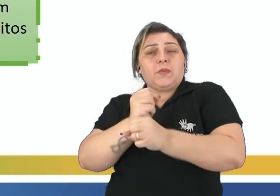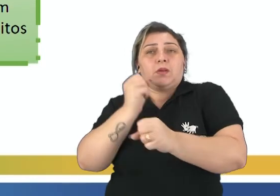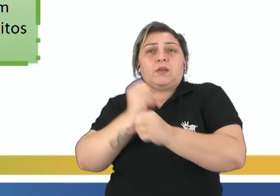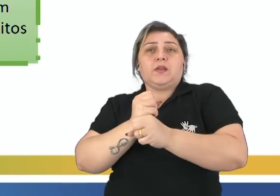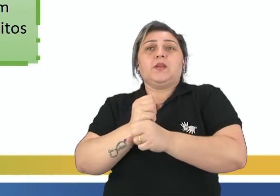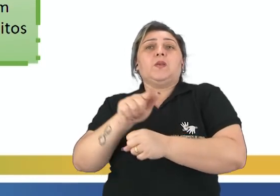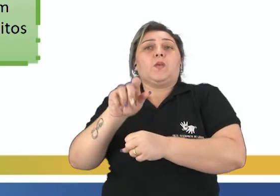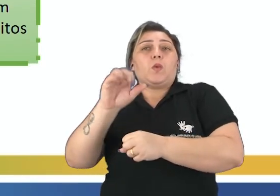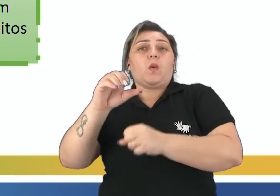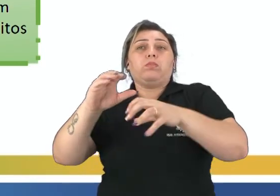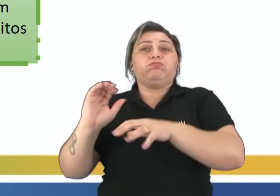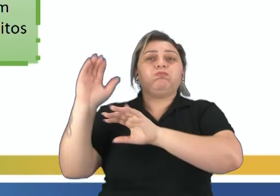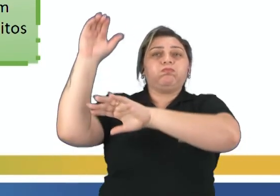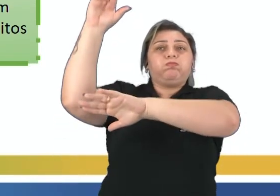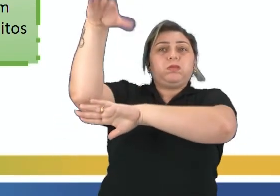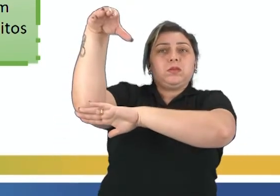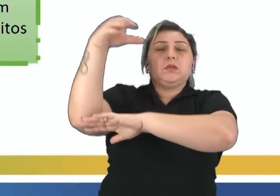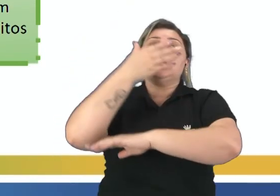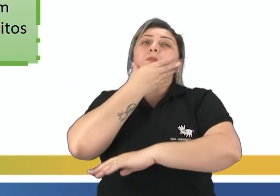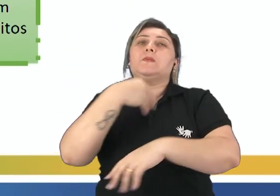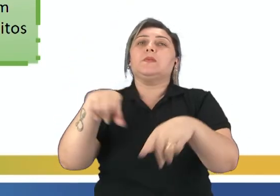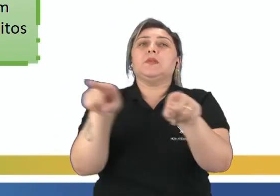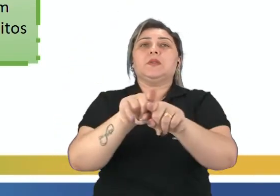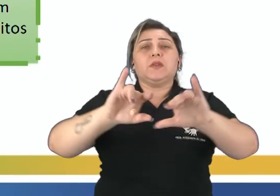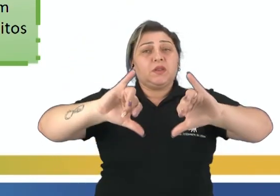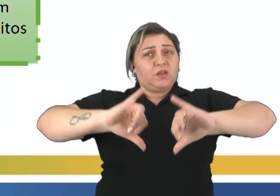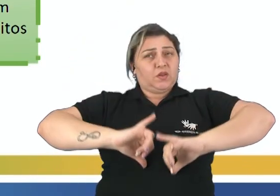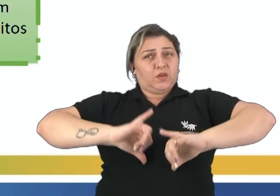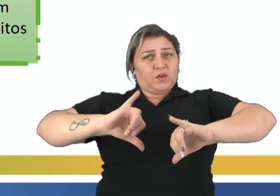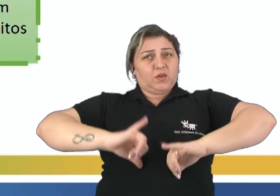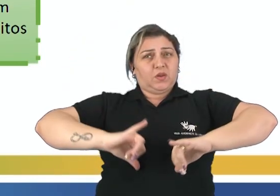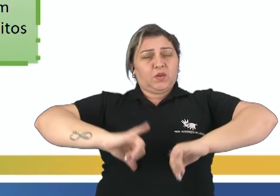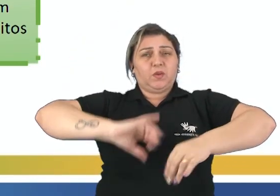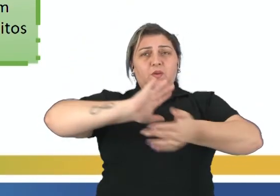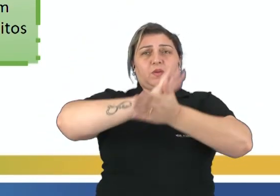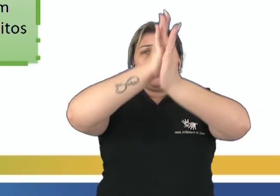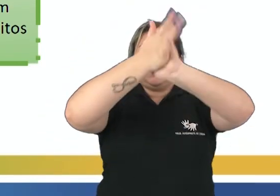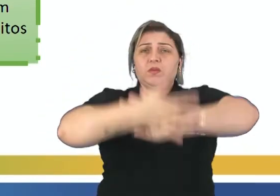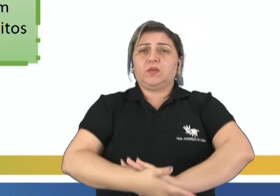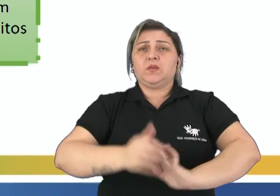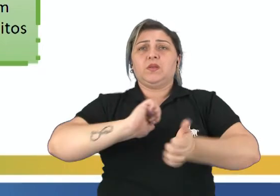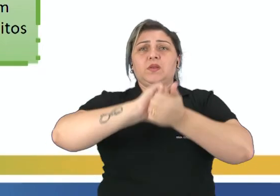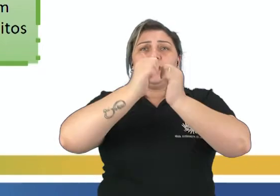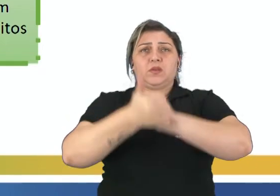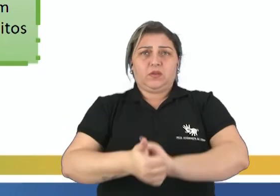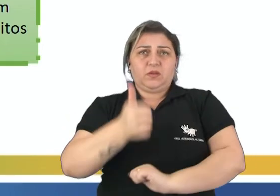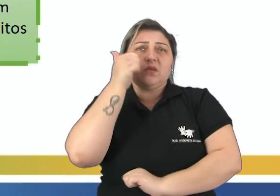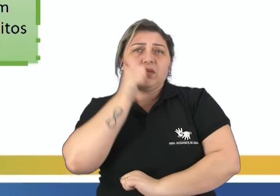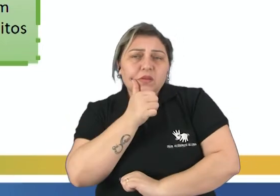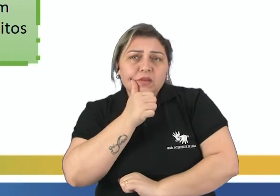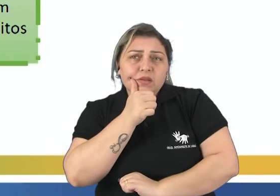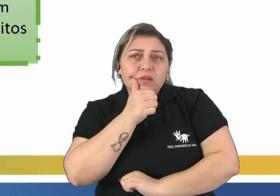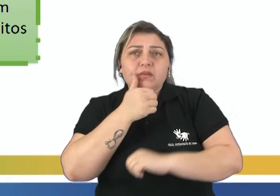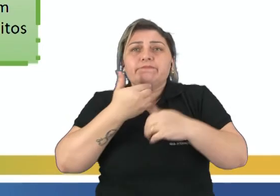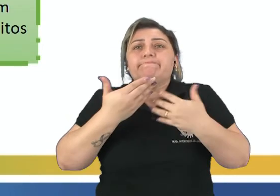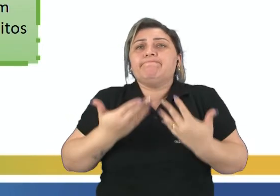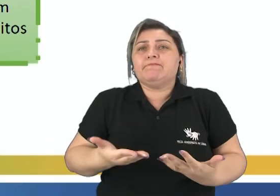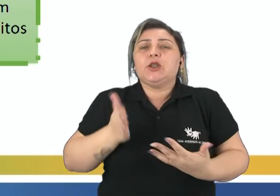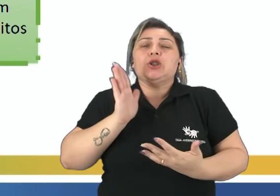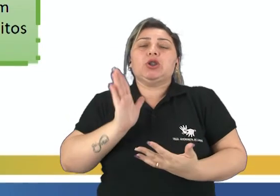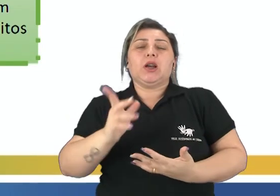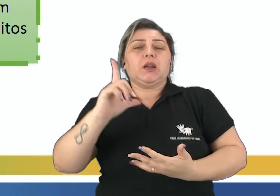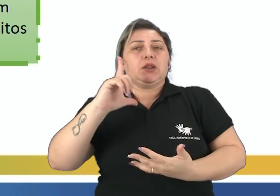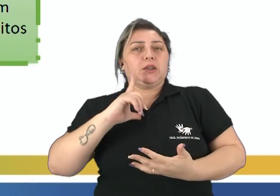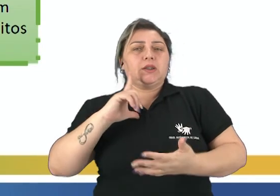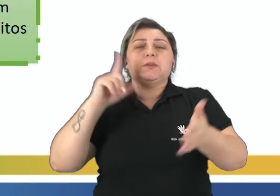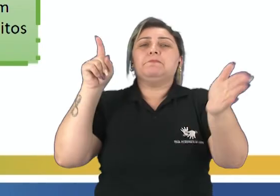gol ou cesta. Os homens também sofrem discriminação dos esportes ditos como femininos, então aí a gente já tem